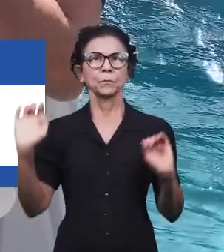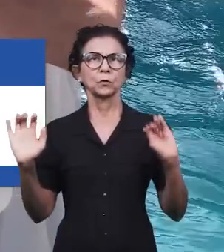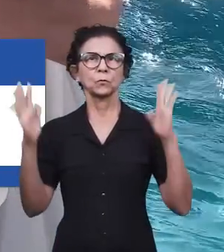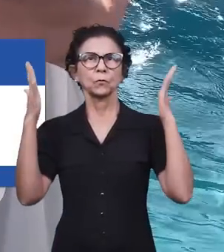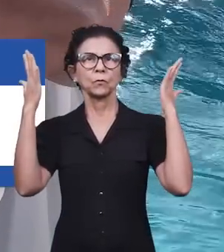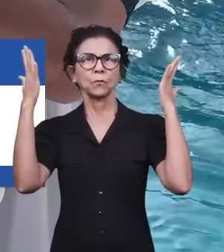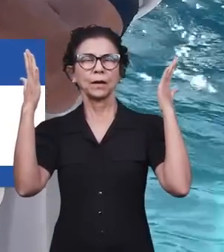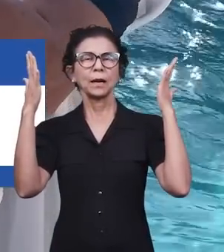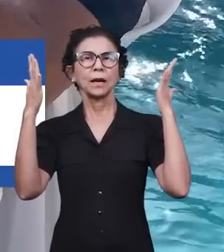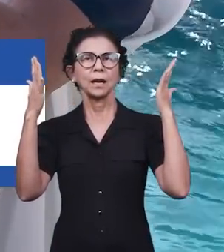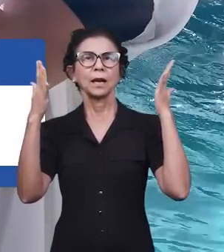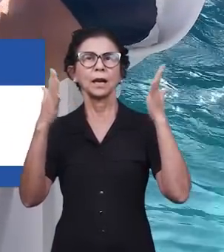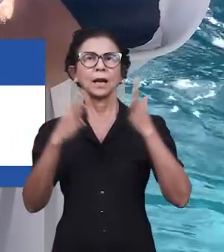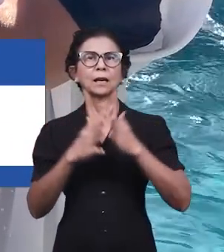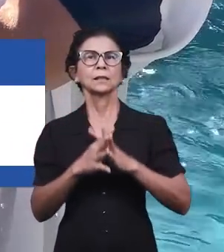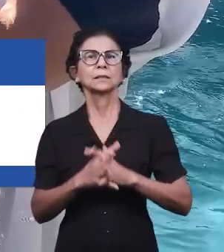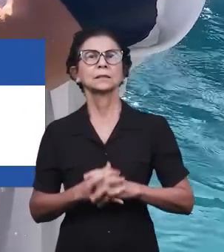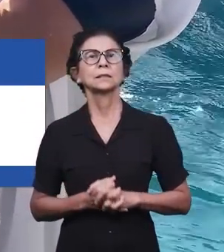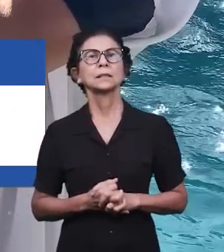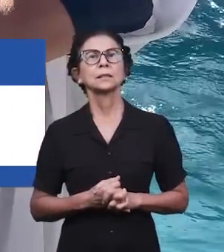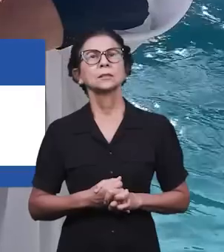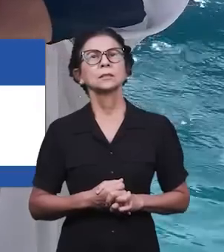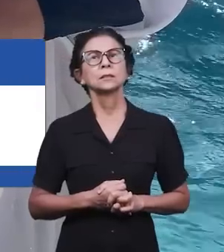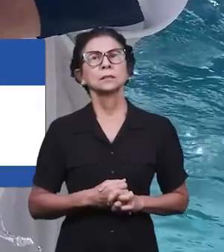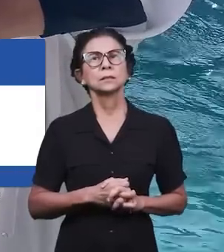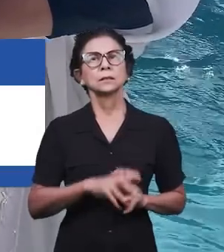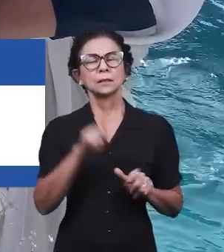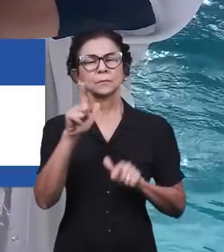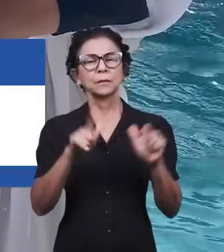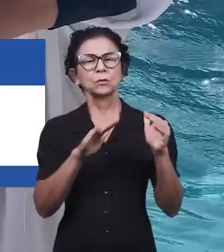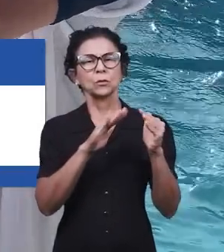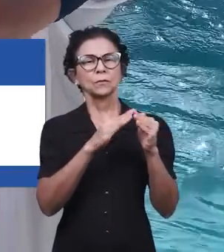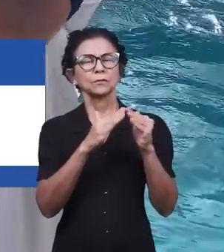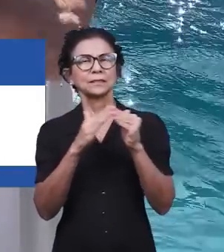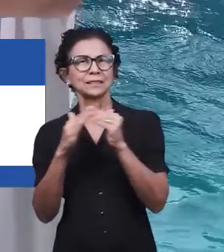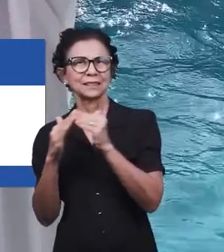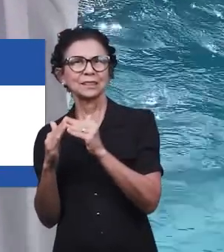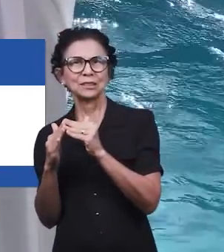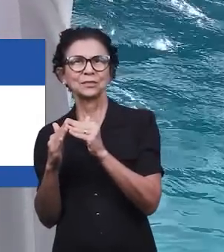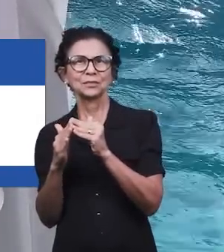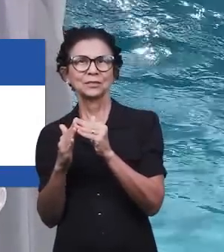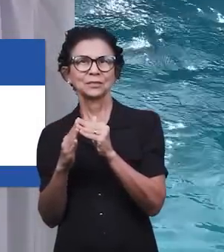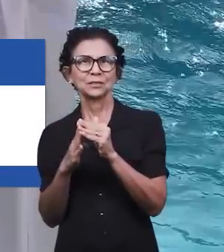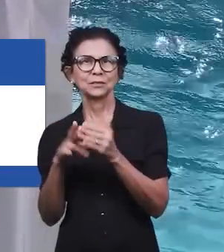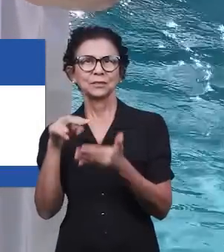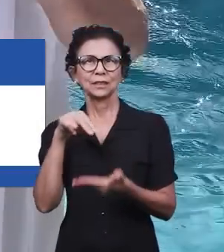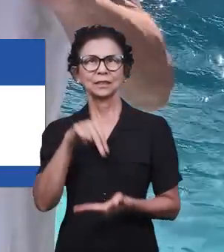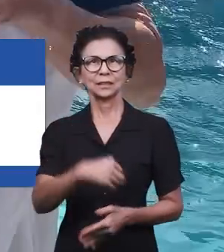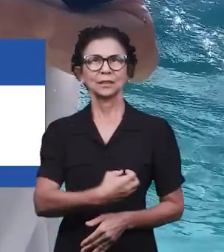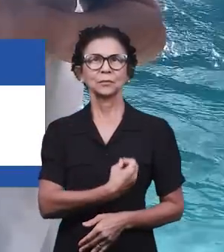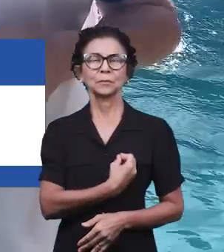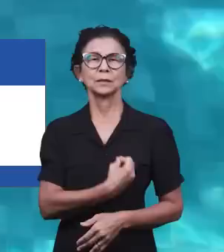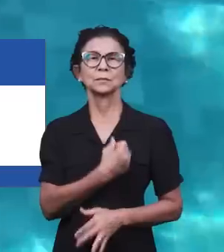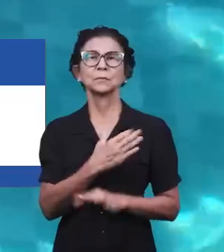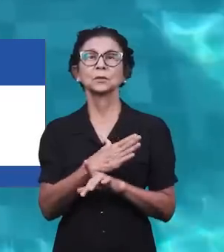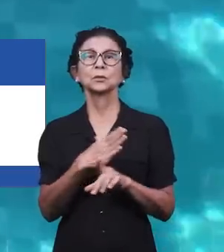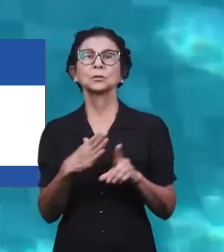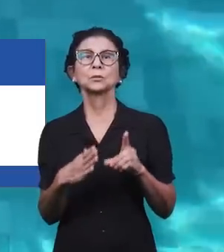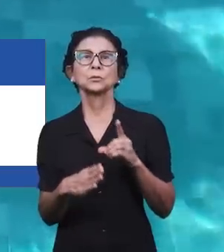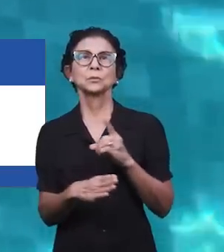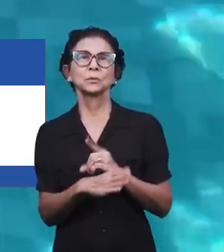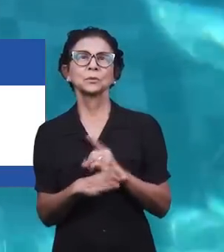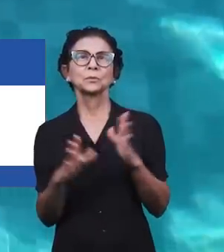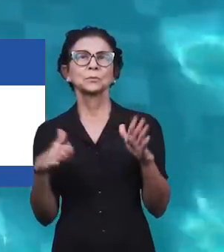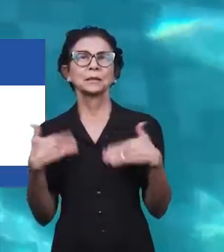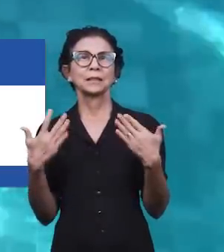temos vizinhos aqui do local também que vieram e participaram conosco aqui do culto. E uma grande